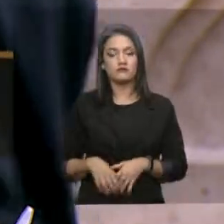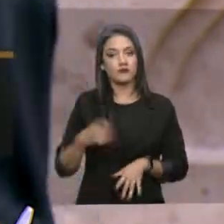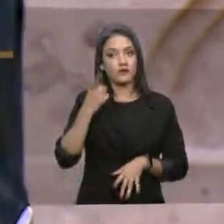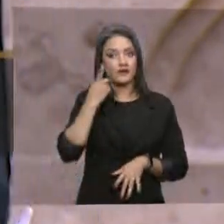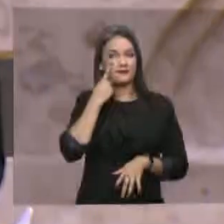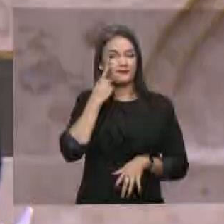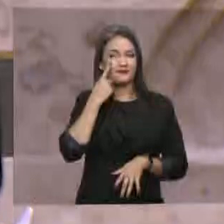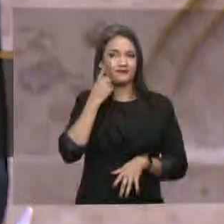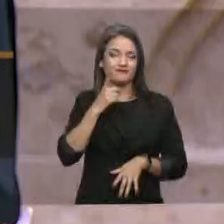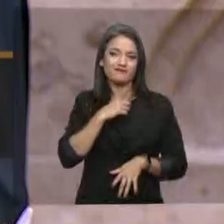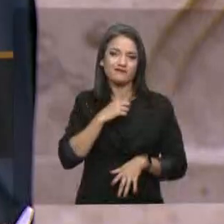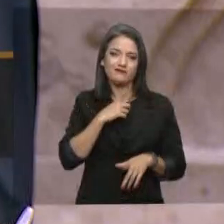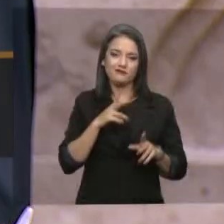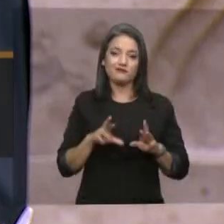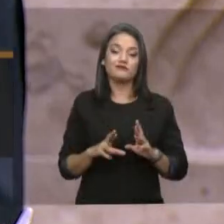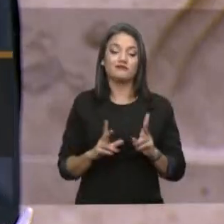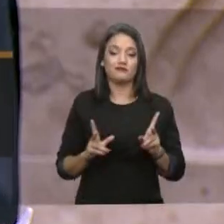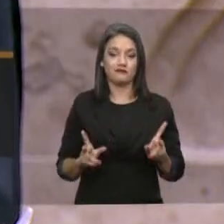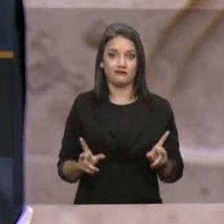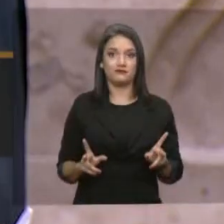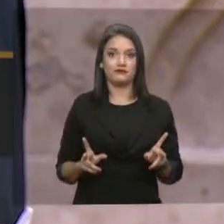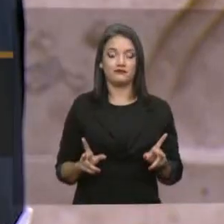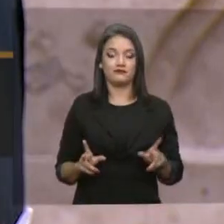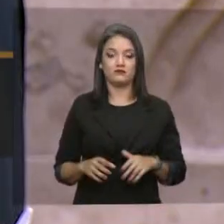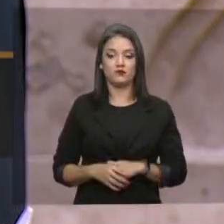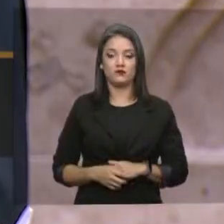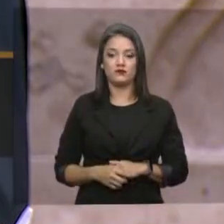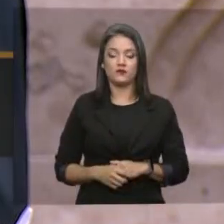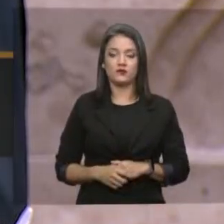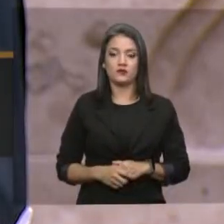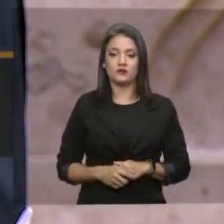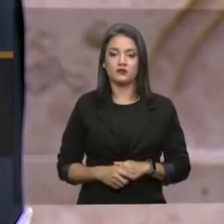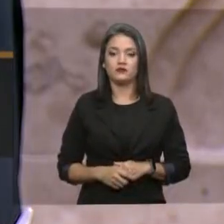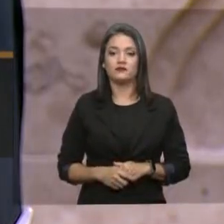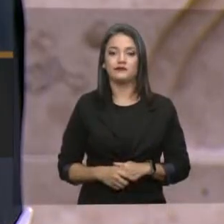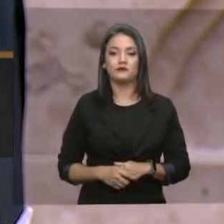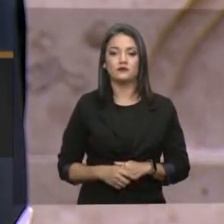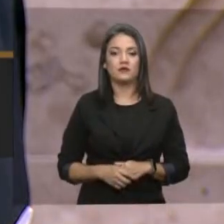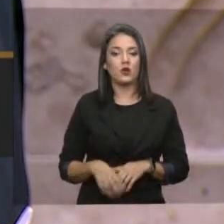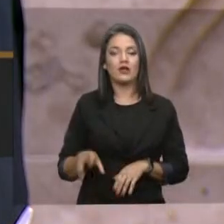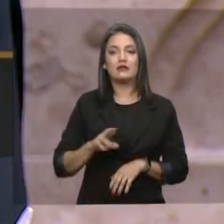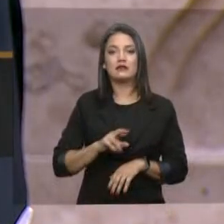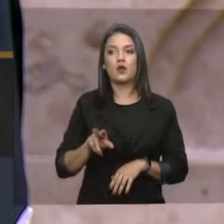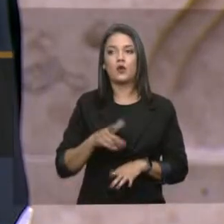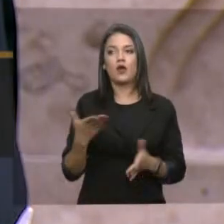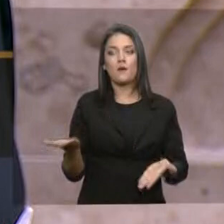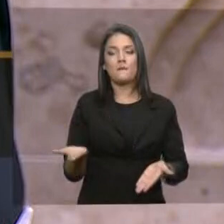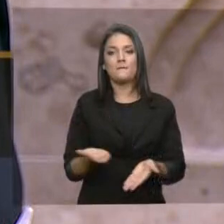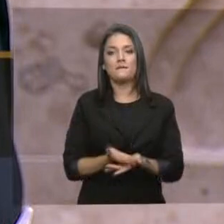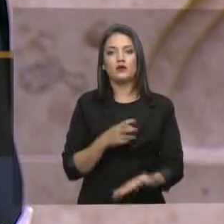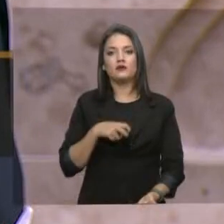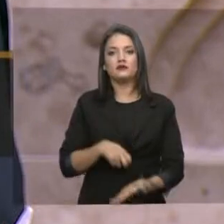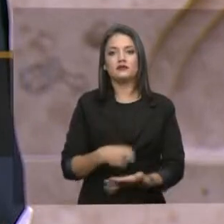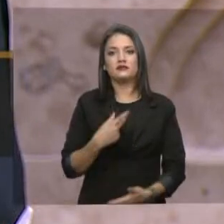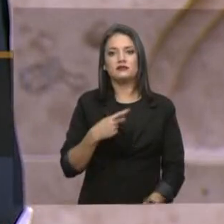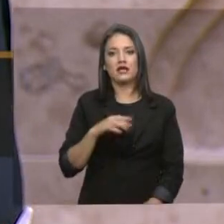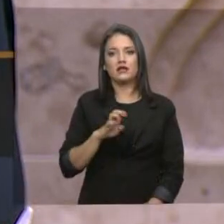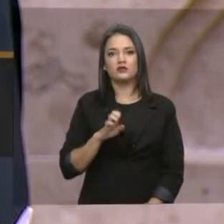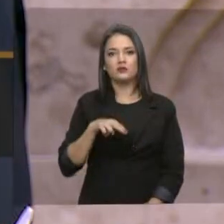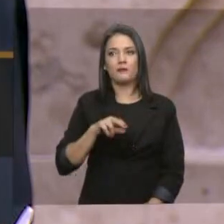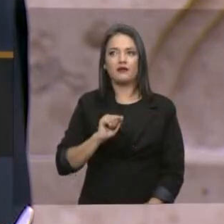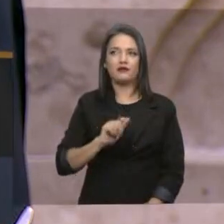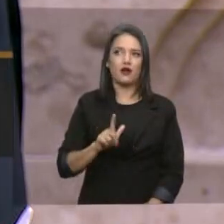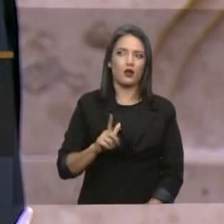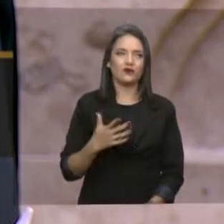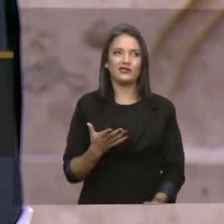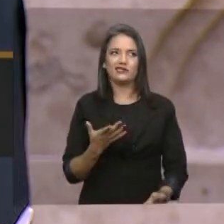distinguo. Trata-se, não precisamente, de uma ação penal em que se discute dúvida quanto aos